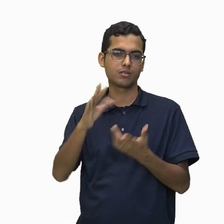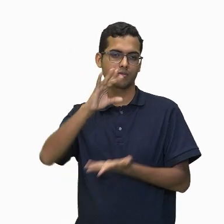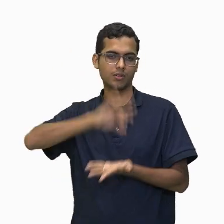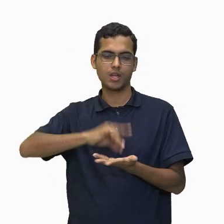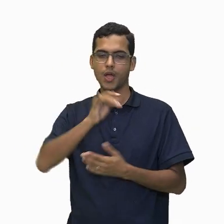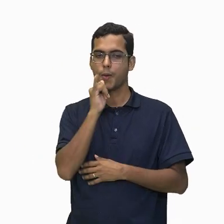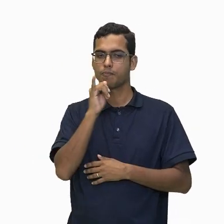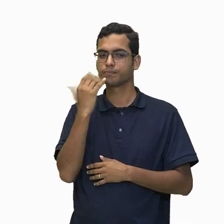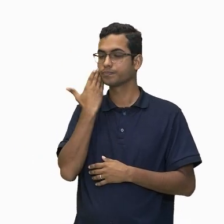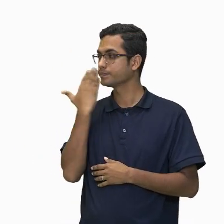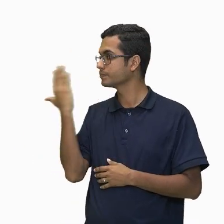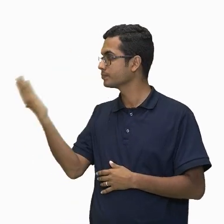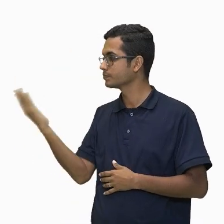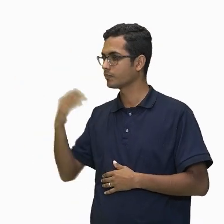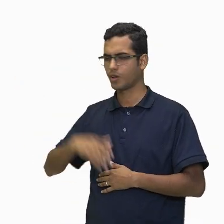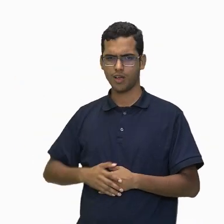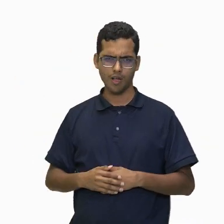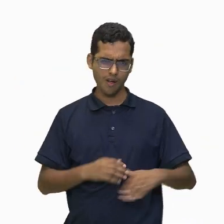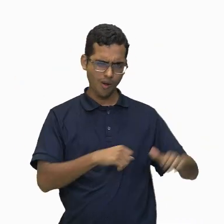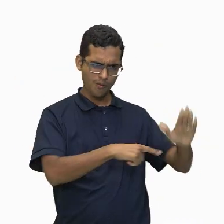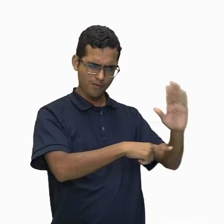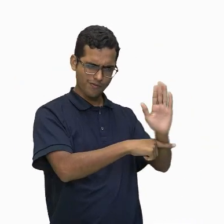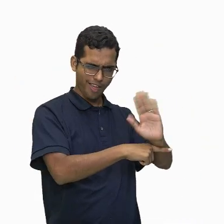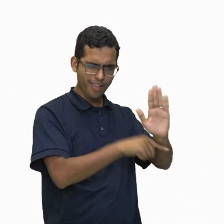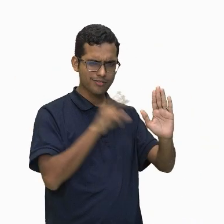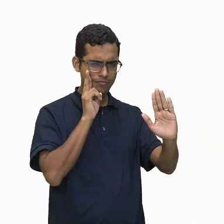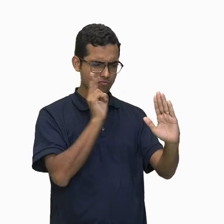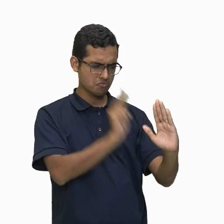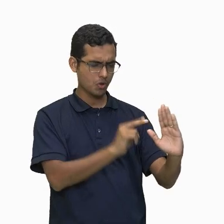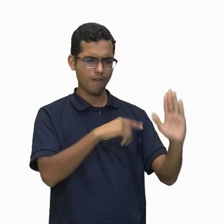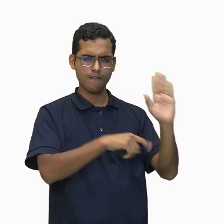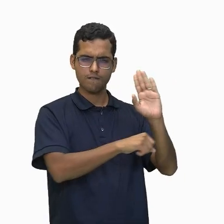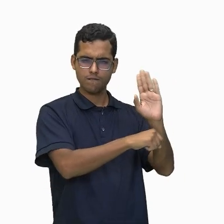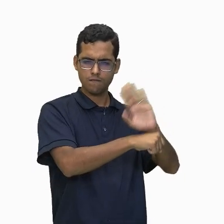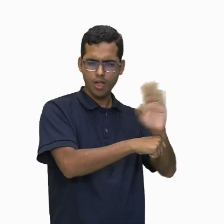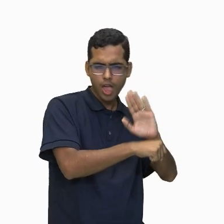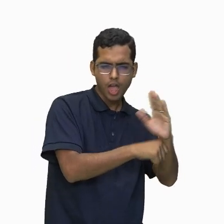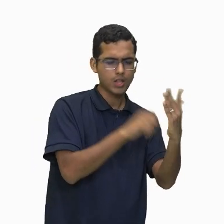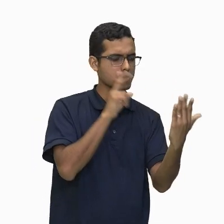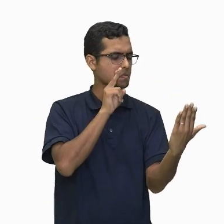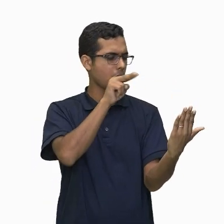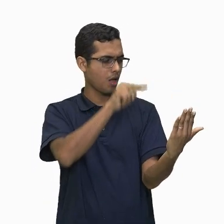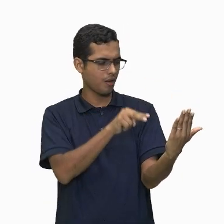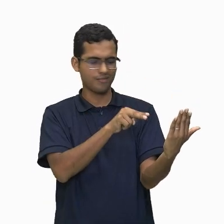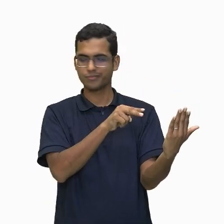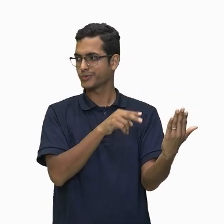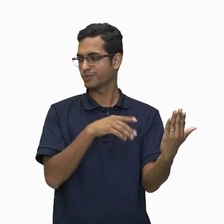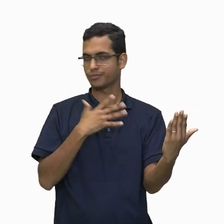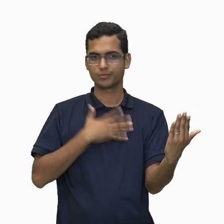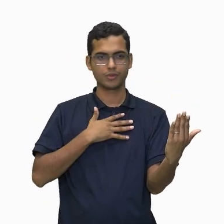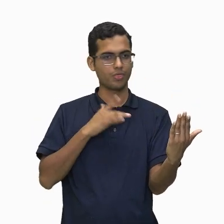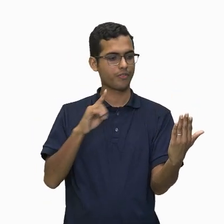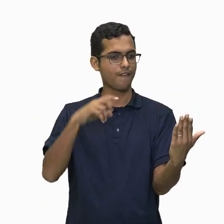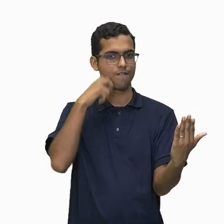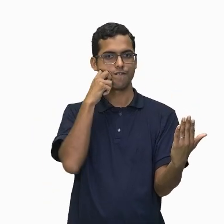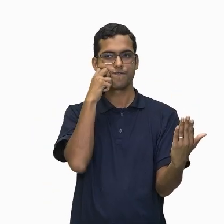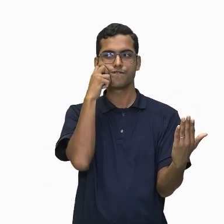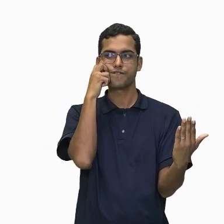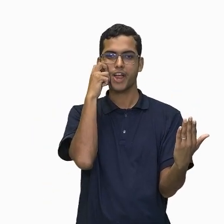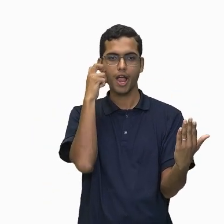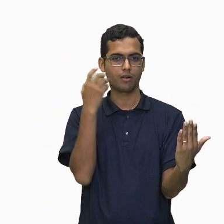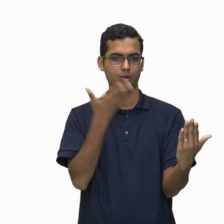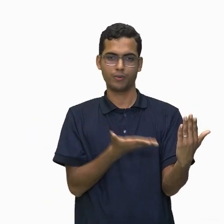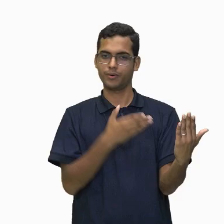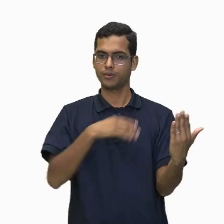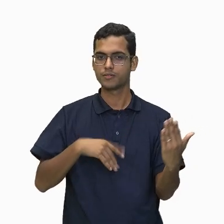vergonha alheia. Bem os jovens falando, né? Foi super vergonha alheia. Cringe, cringe. E nós temos